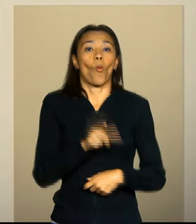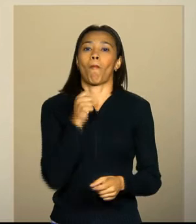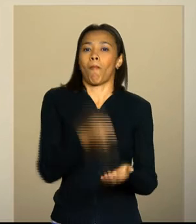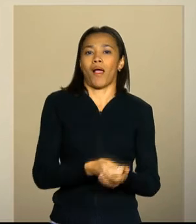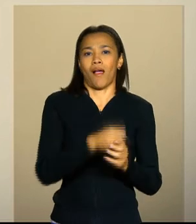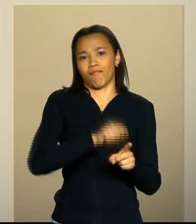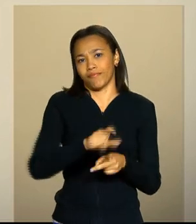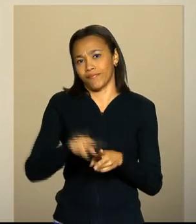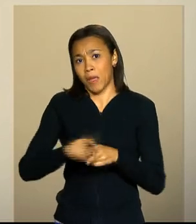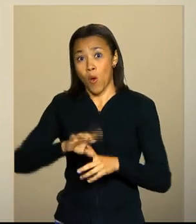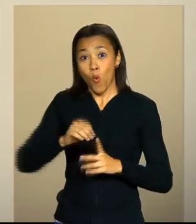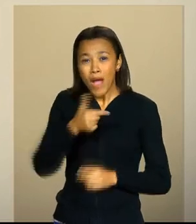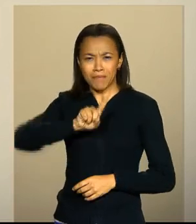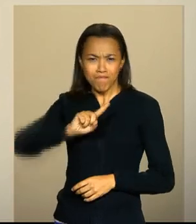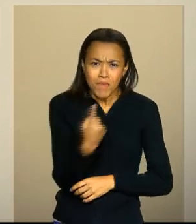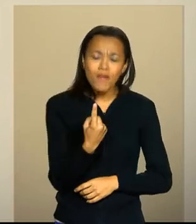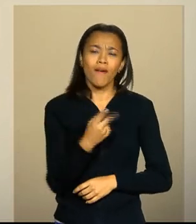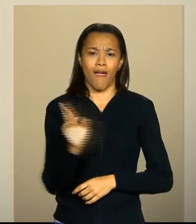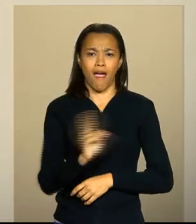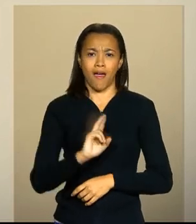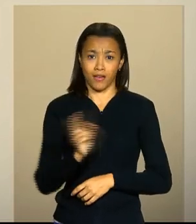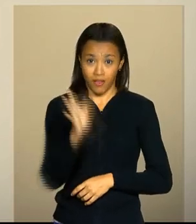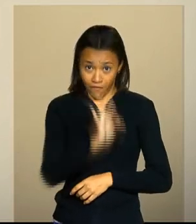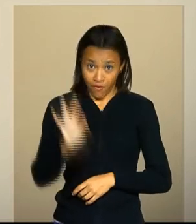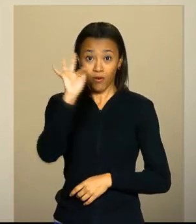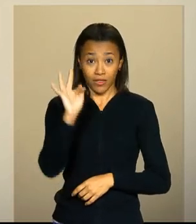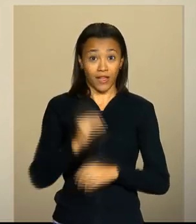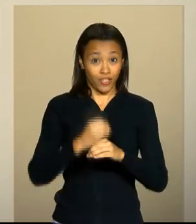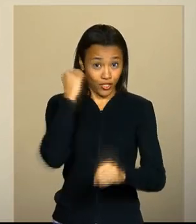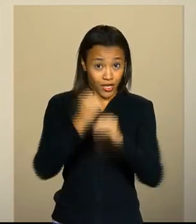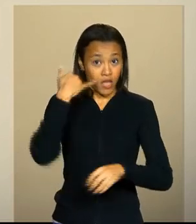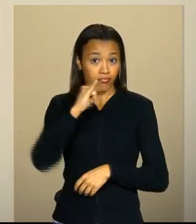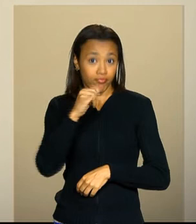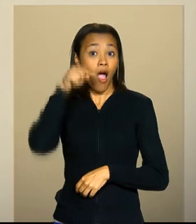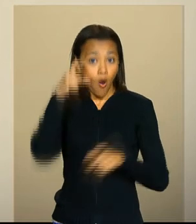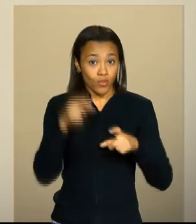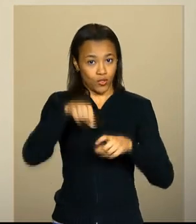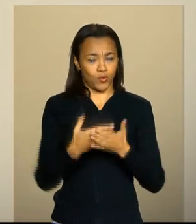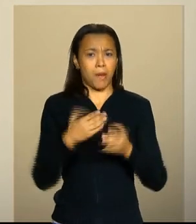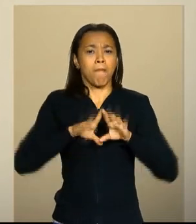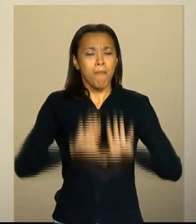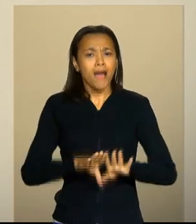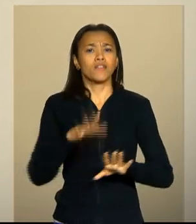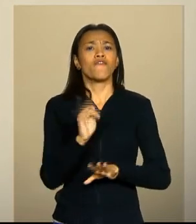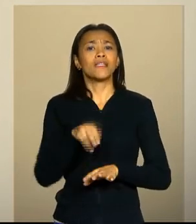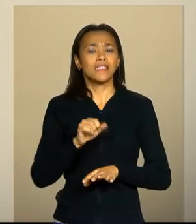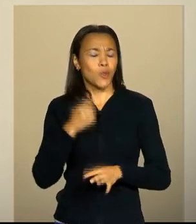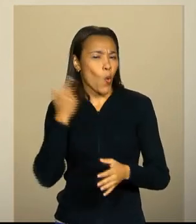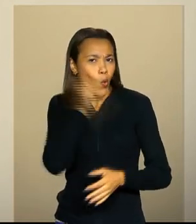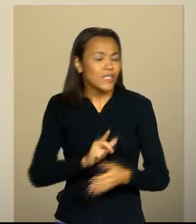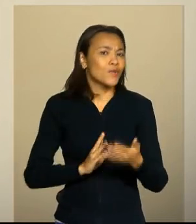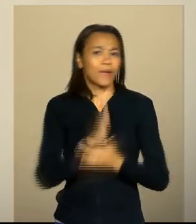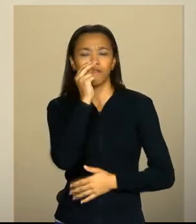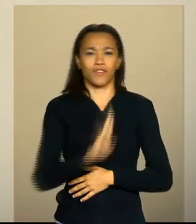de quase mil reais da faculdade de engenharia elétrica onde ele estuda mas quando o Francisco passou